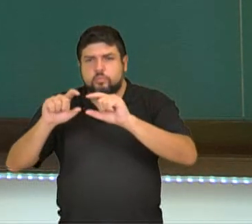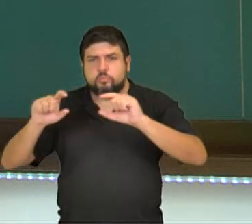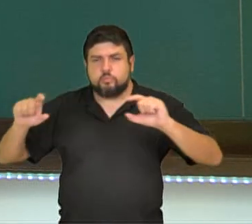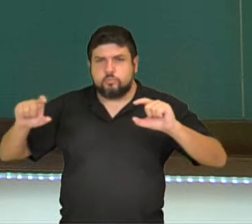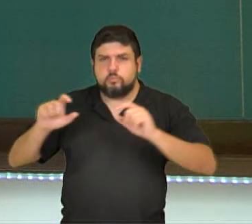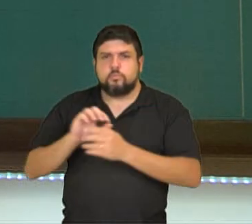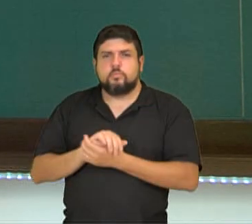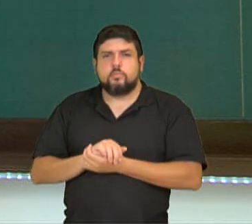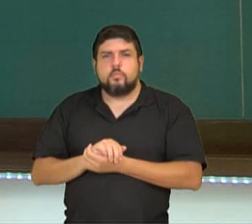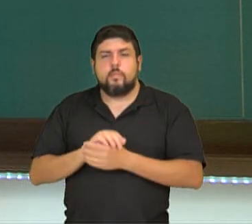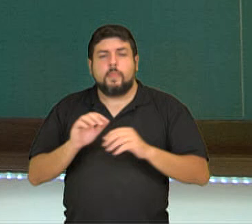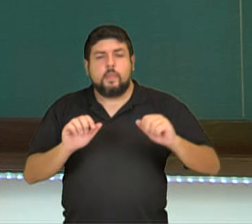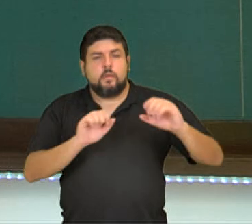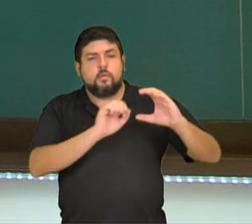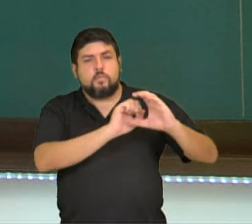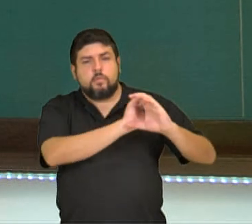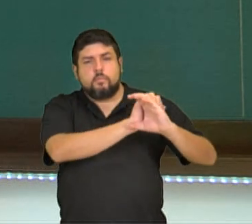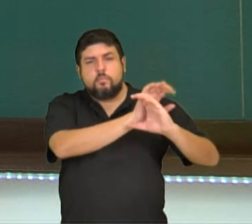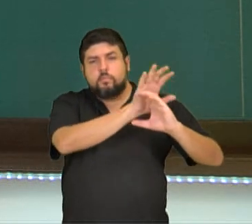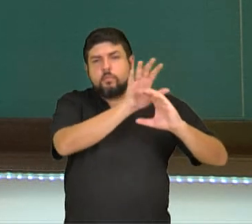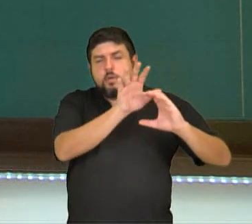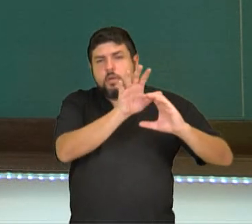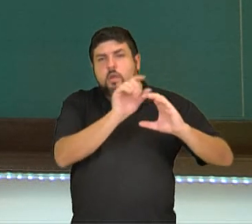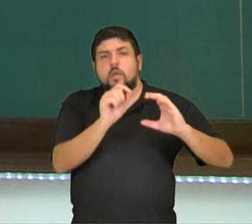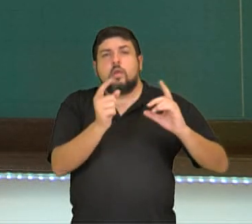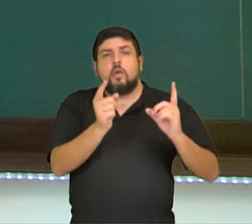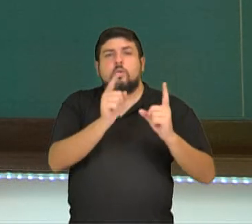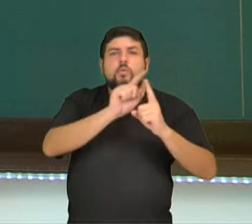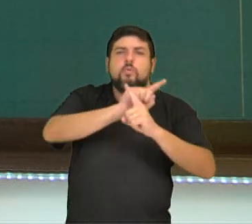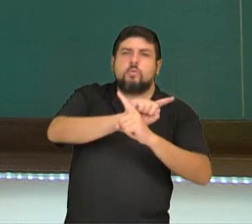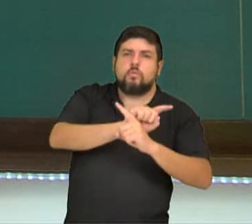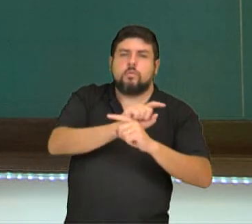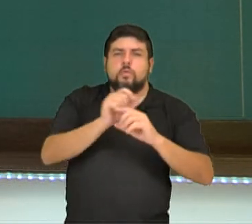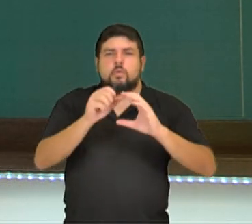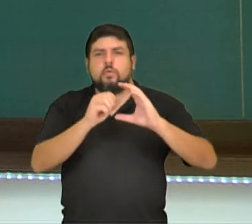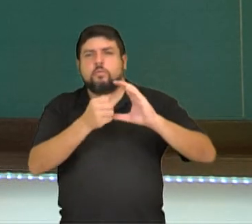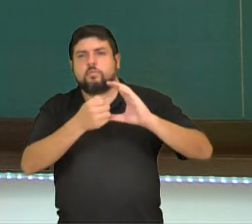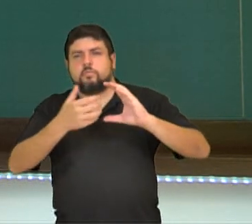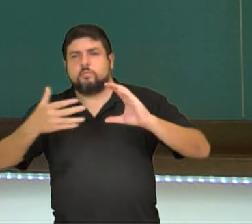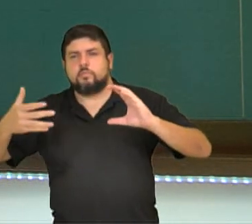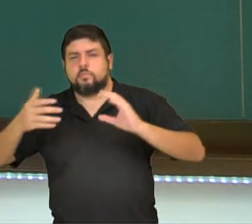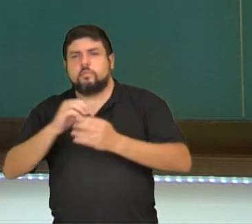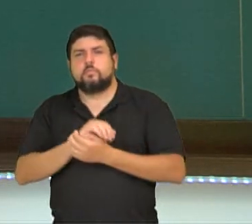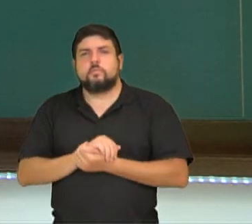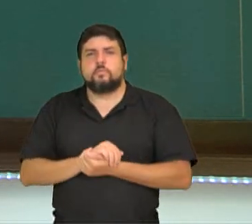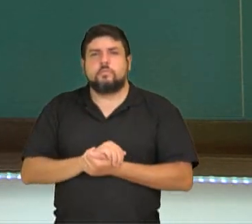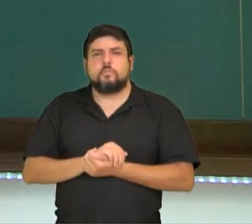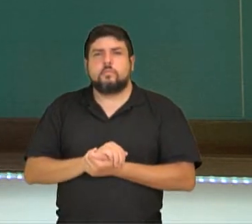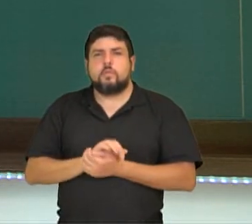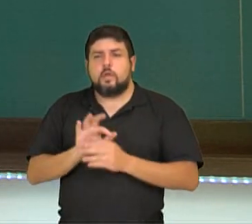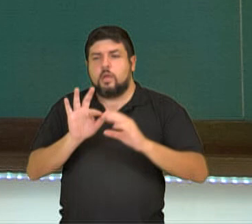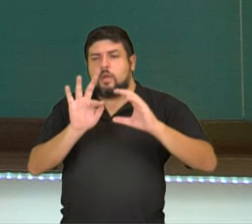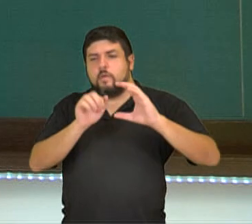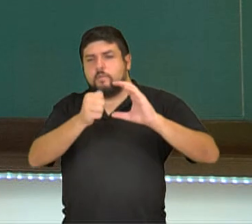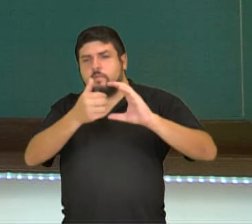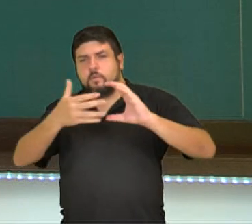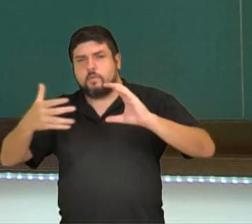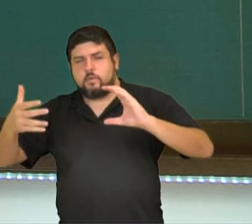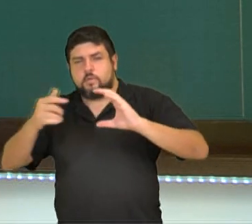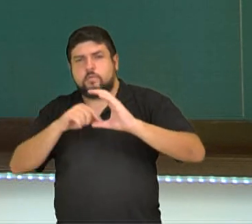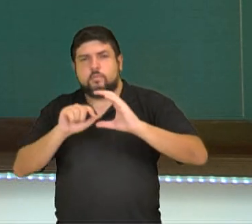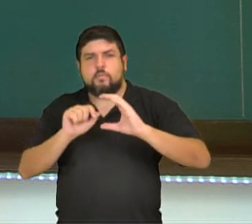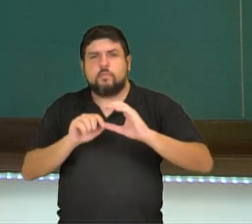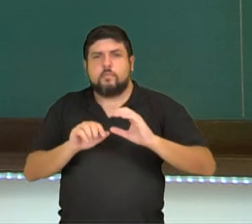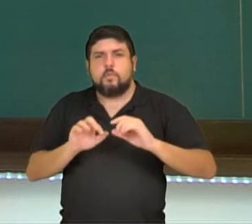propriedade distributiva ela é o contrário da fatoração, ok? Aqui eu pego um produto e transformo numa expressão.